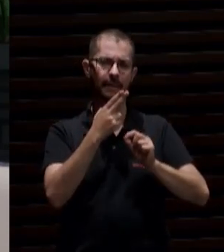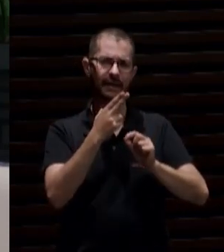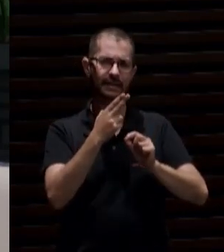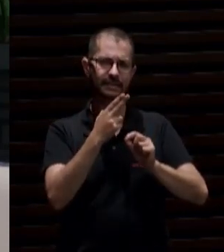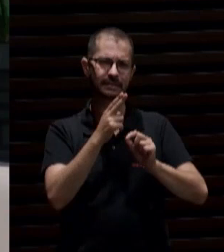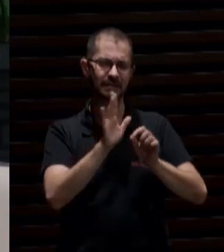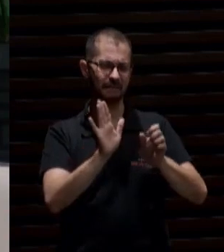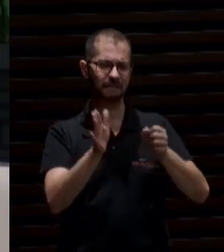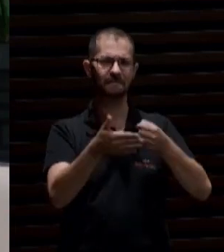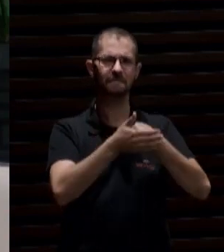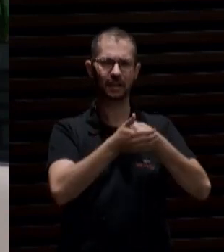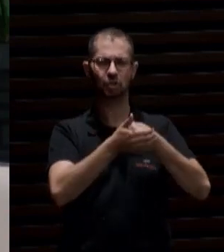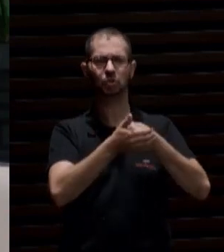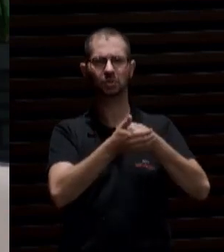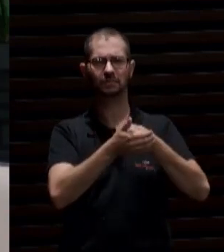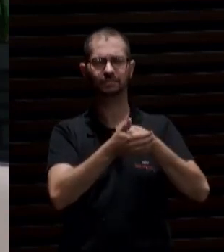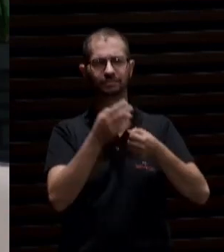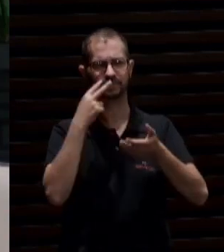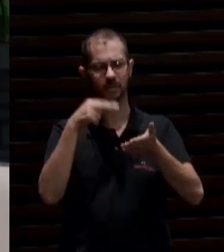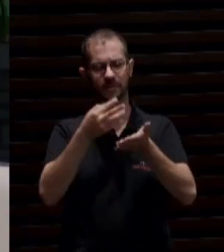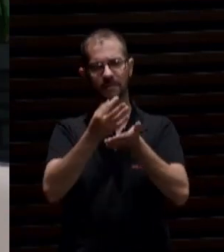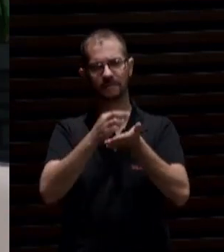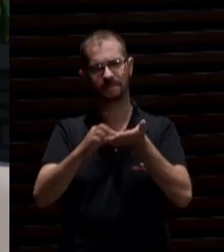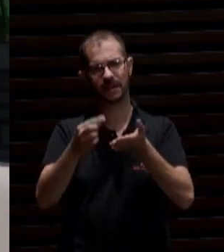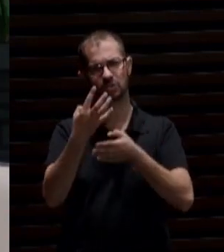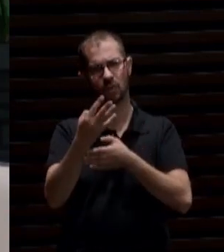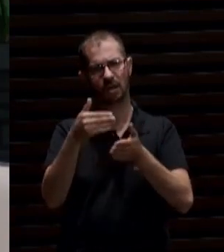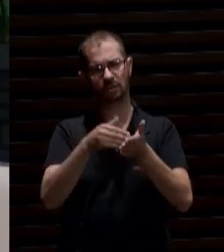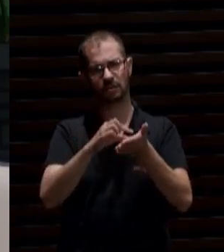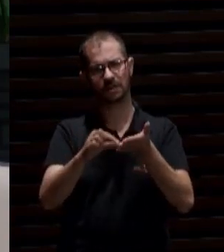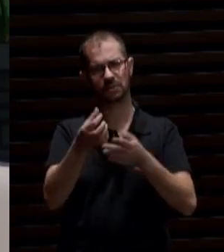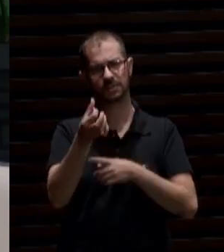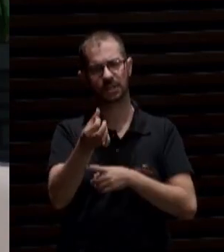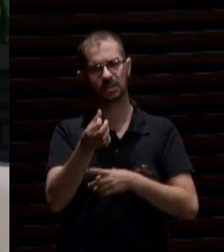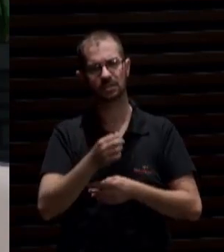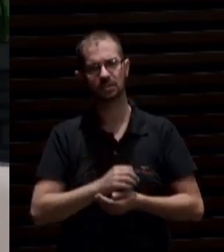É o que o texto fala aqui, ó. Vamos ler do verso 4 até o verso 6.